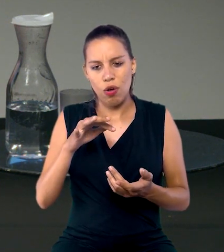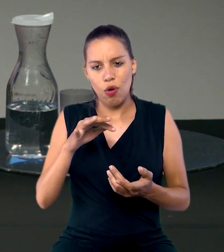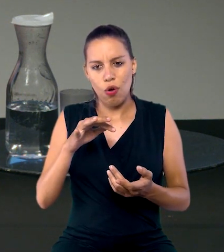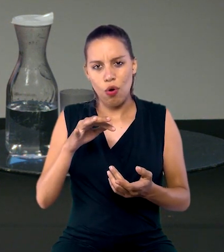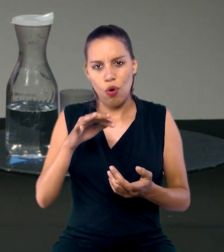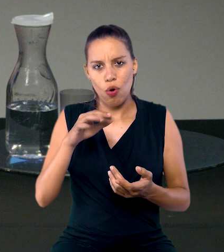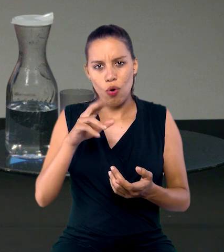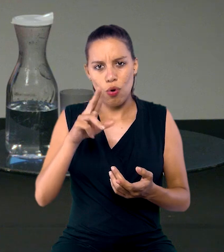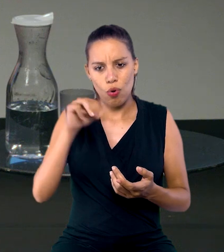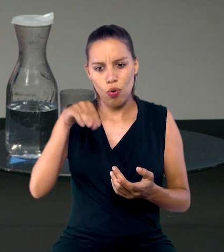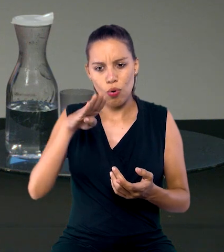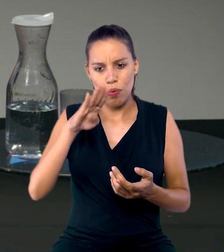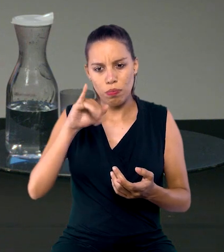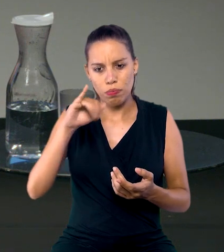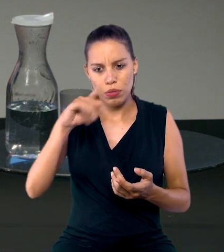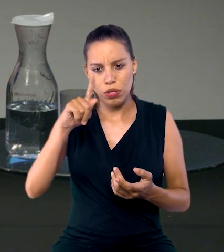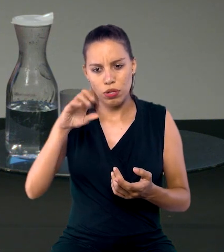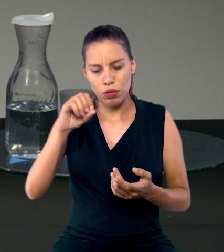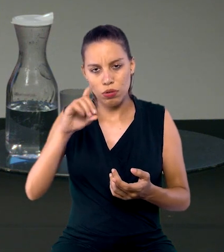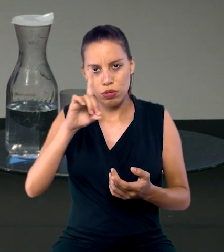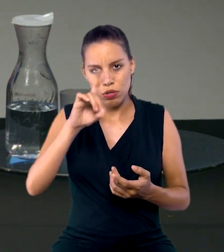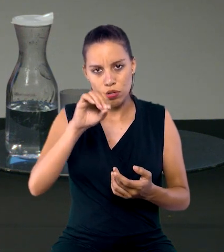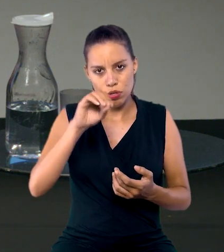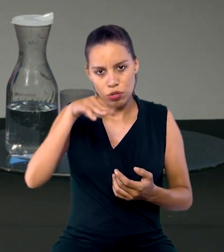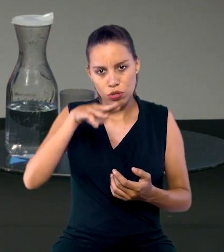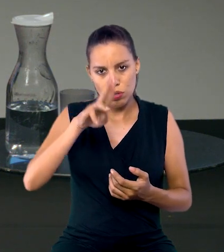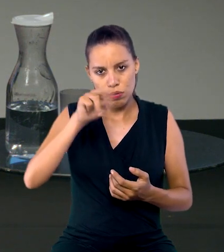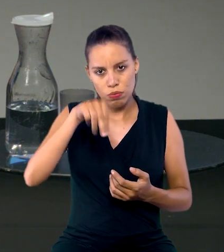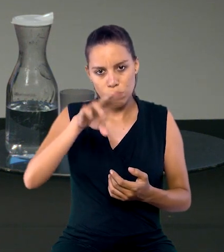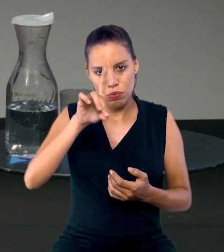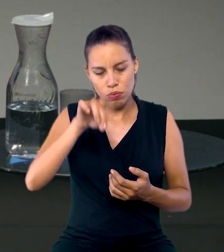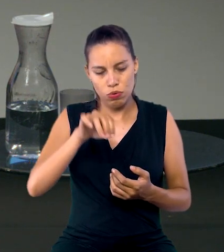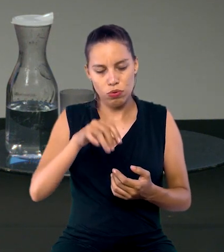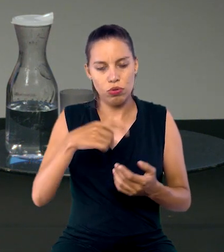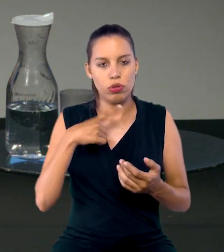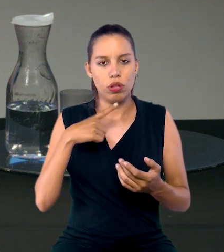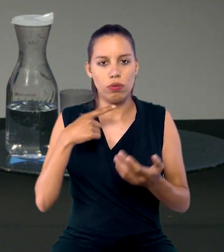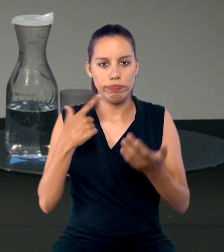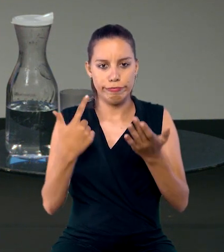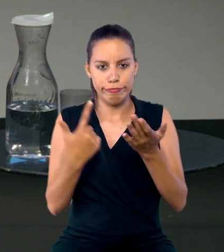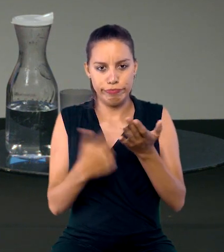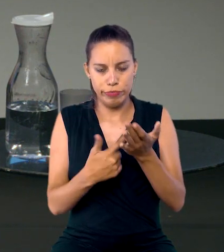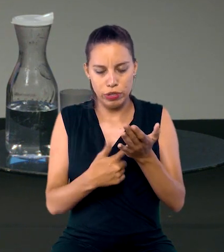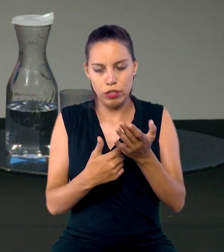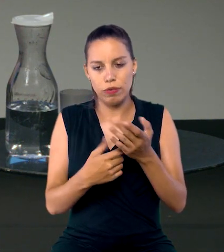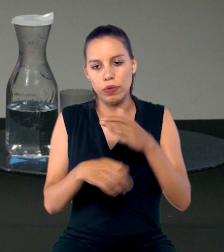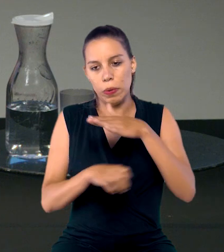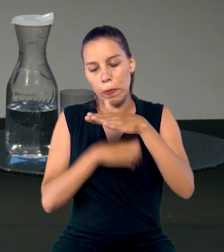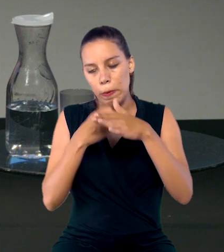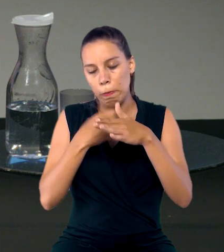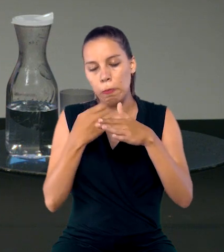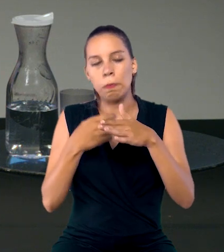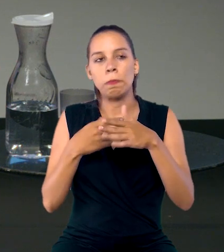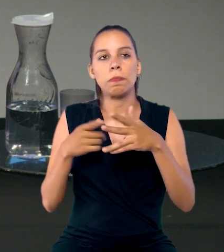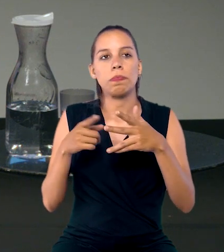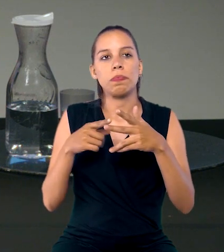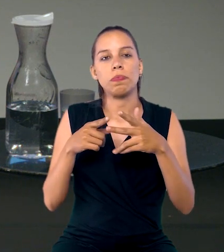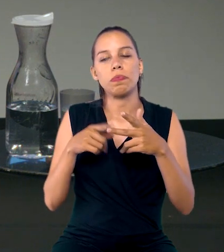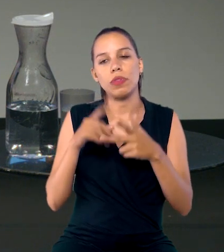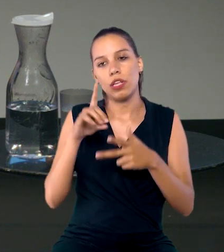chama O Umbigo do Mundo, que é de uma editora muito especial, a editora Dantes, que